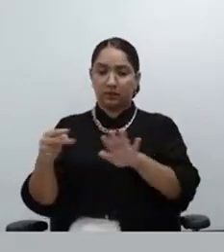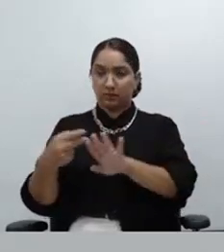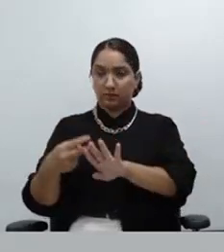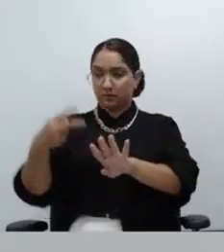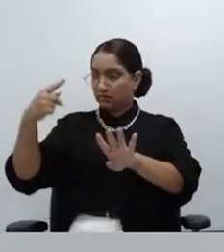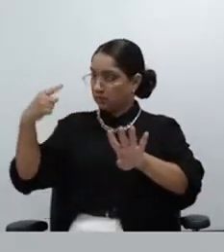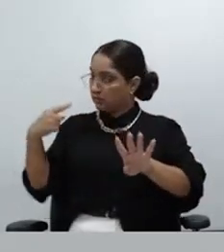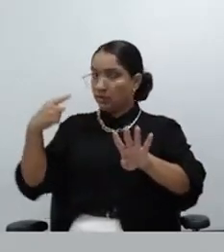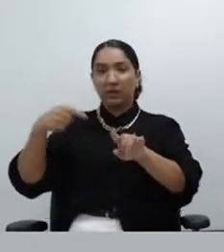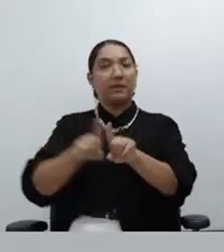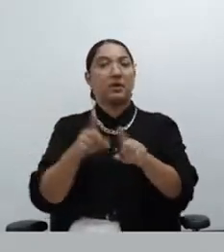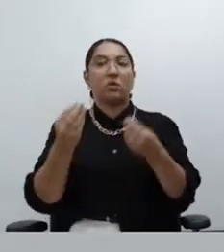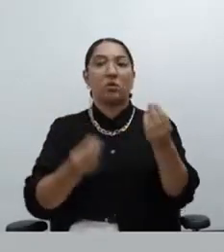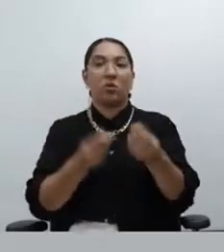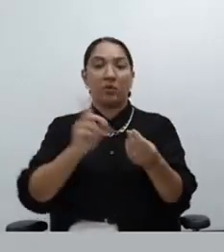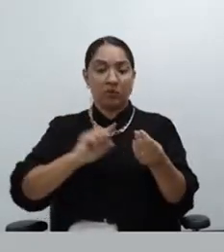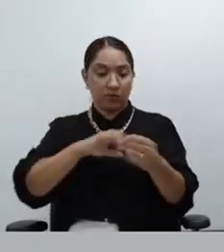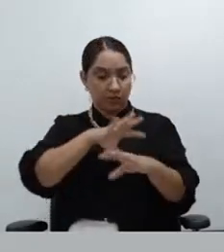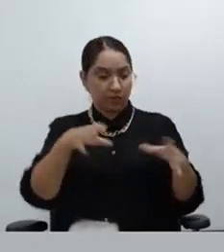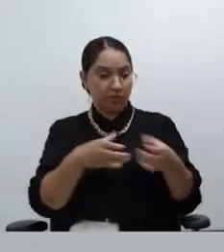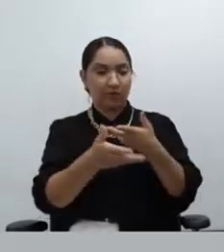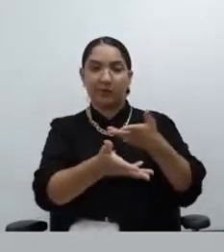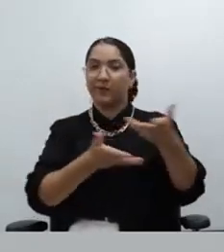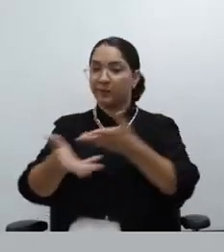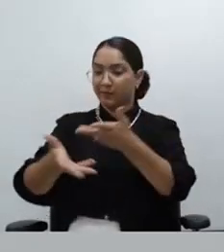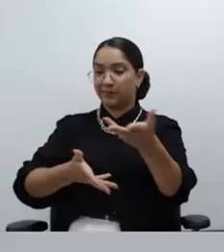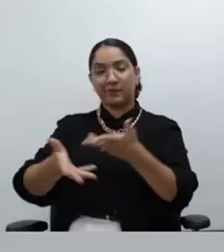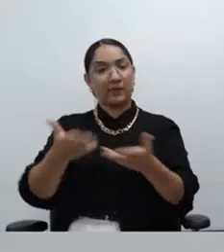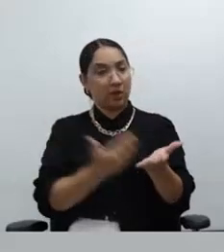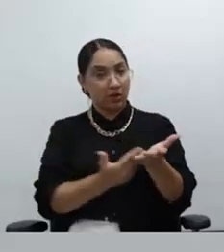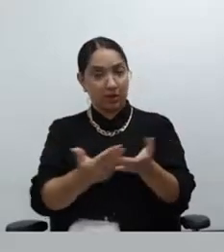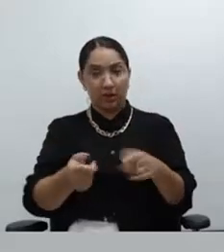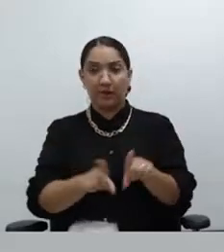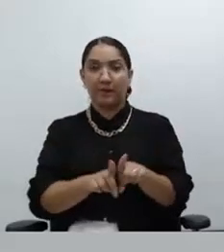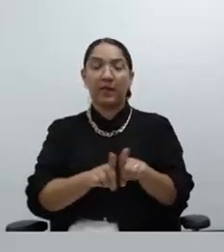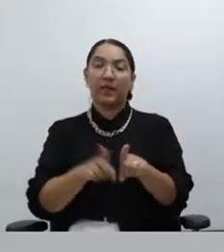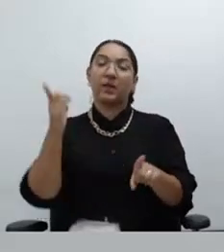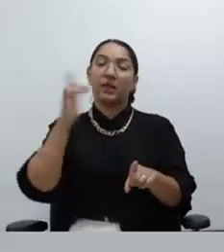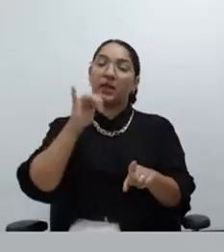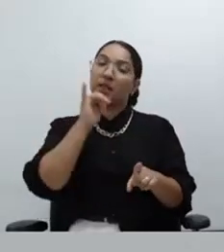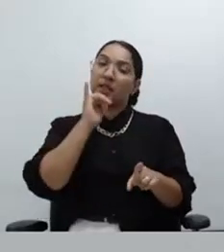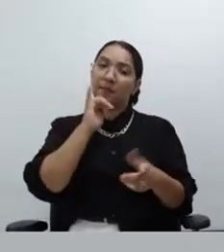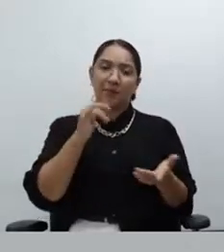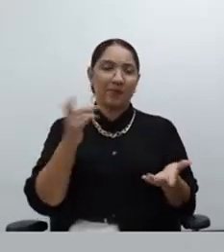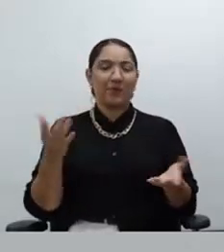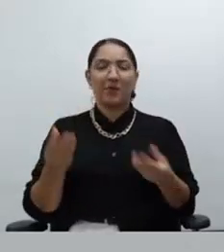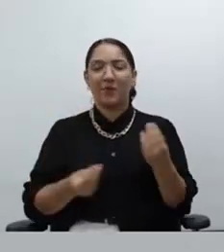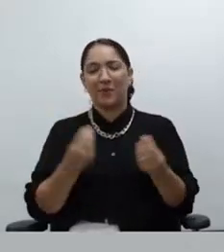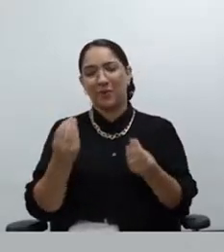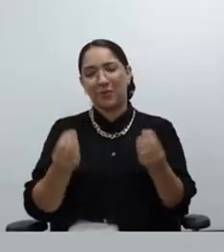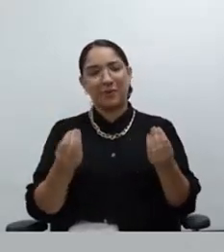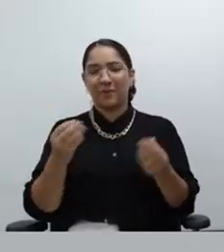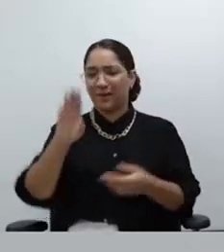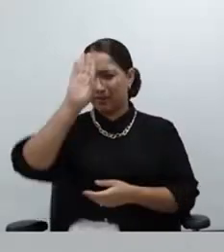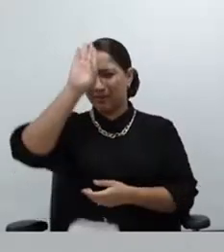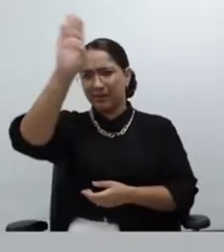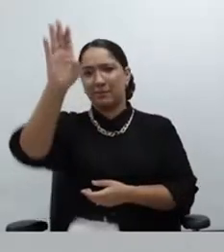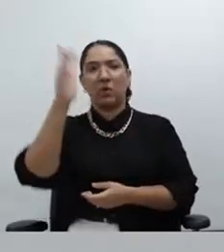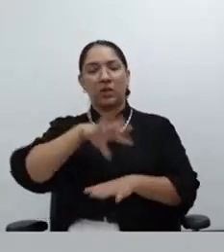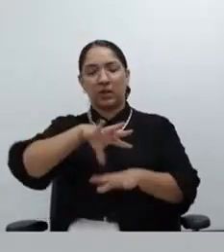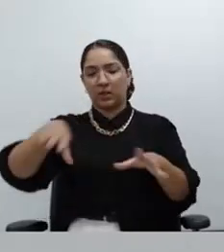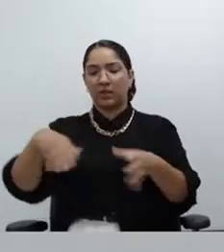equipe internamente, assim como o compartilhamento de iniciativas dentre os órgãos, principalmente dentro